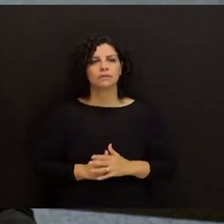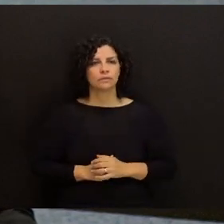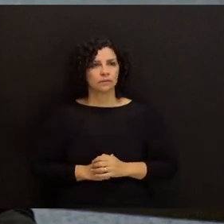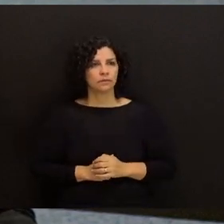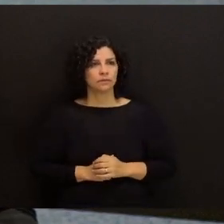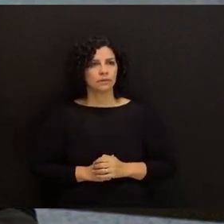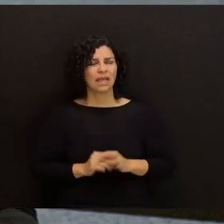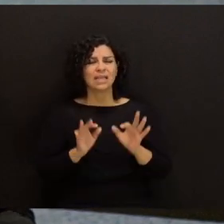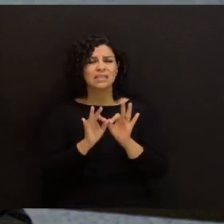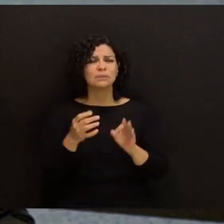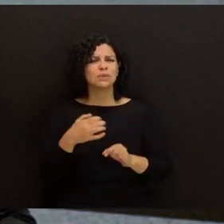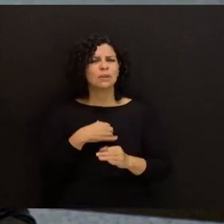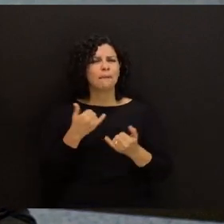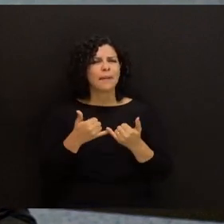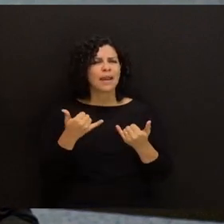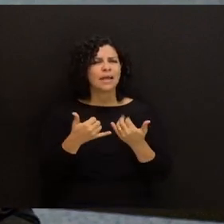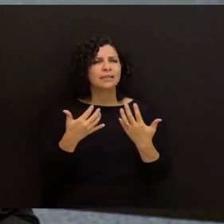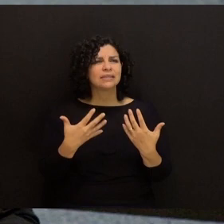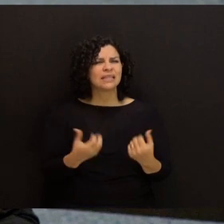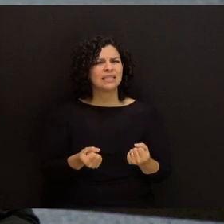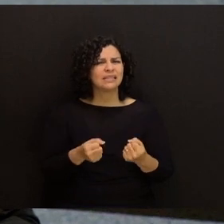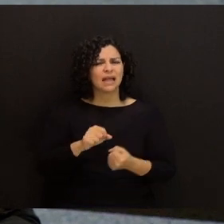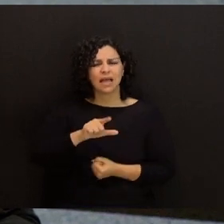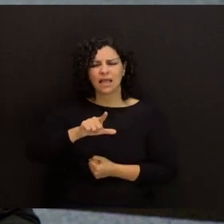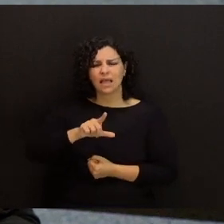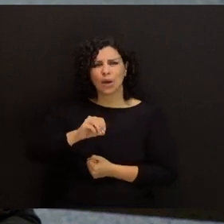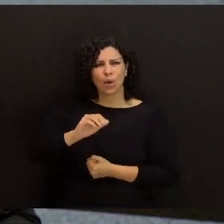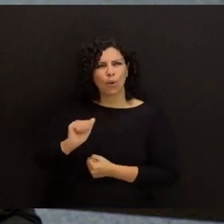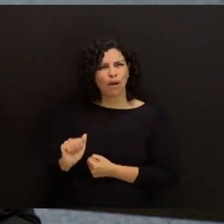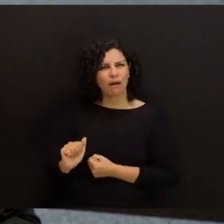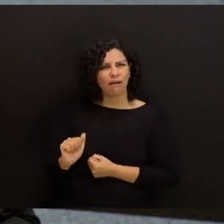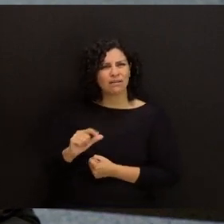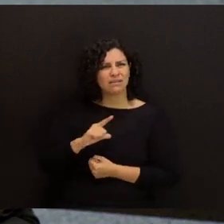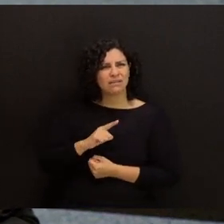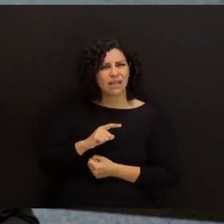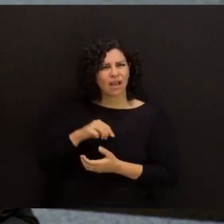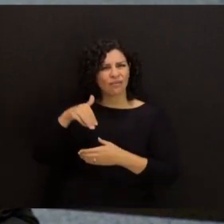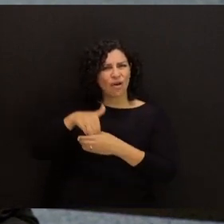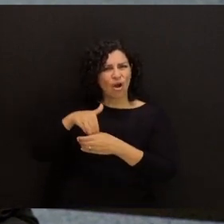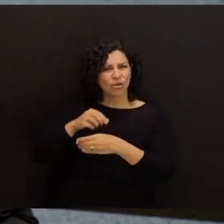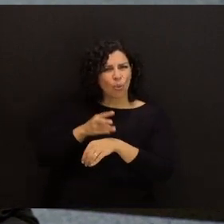em simplesmente pegar aceitar uma lua voltar por mensagem